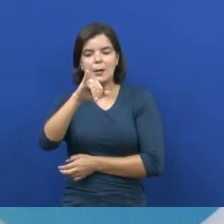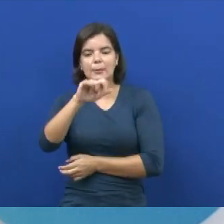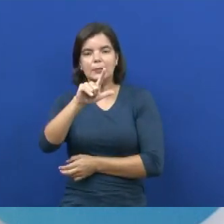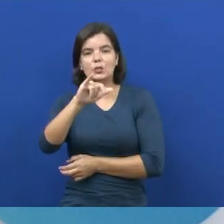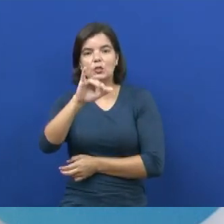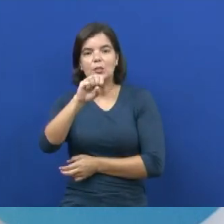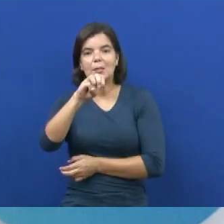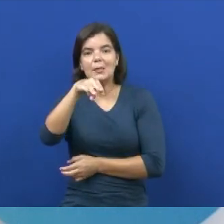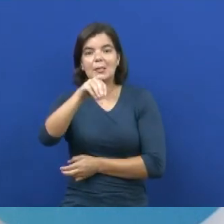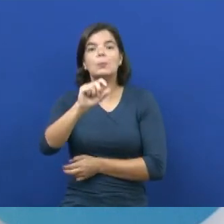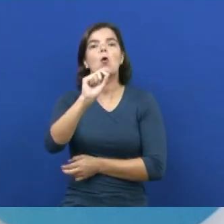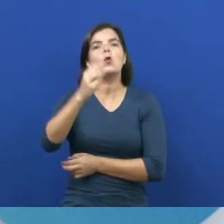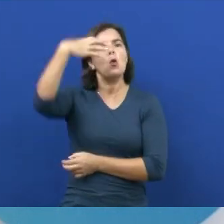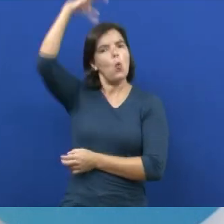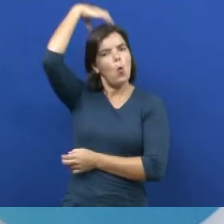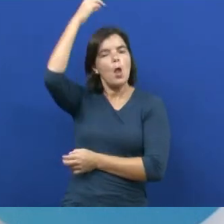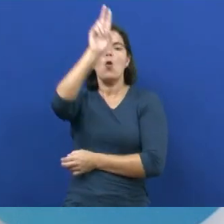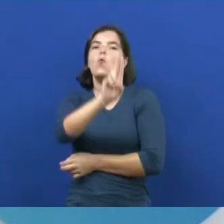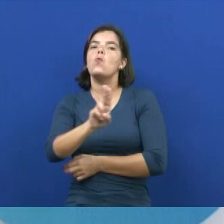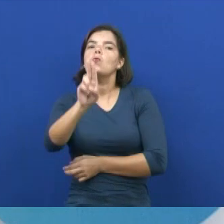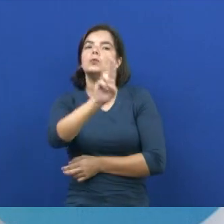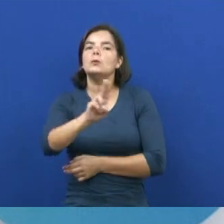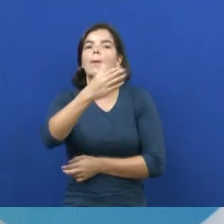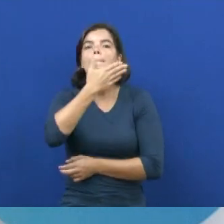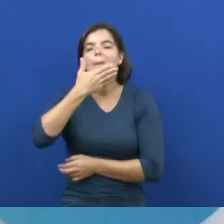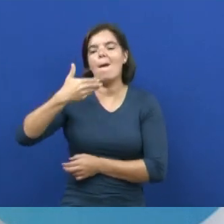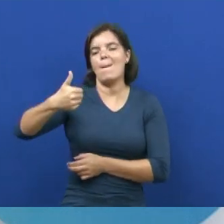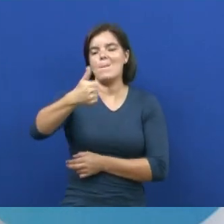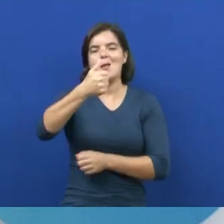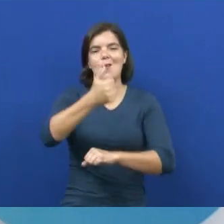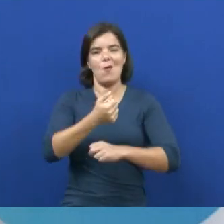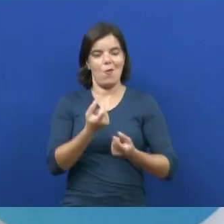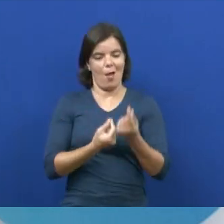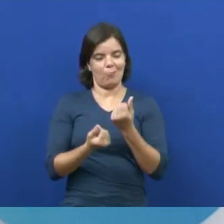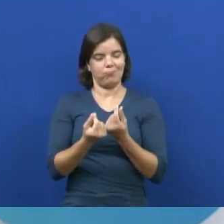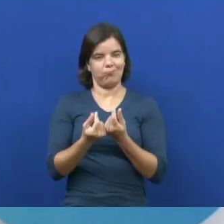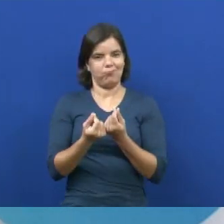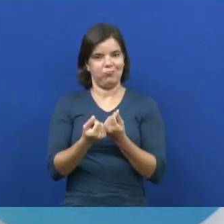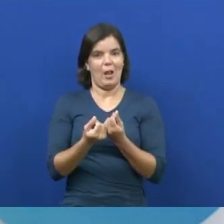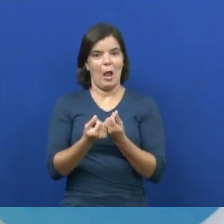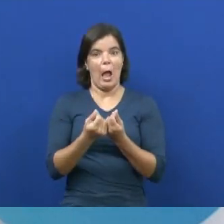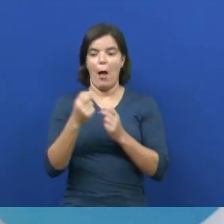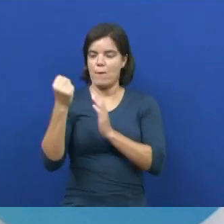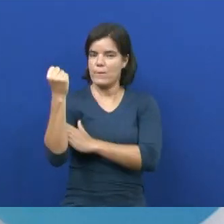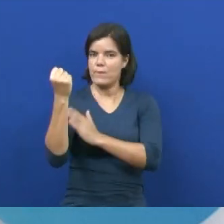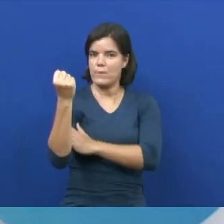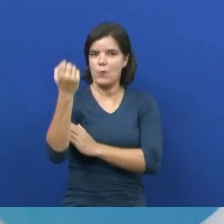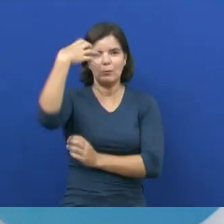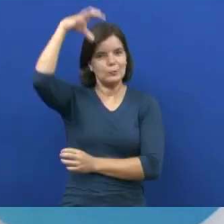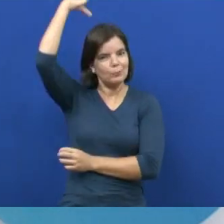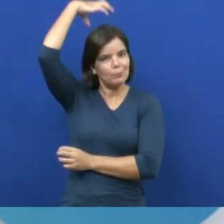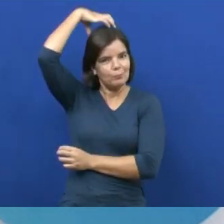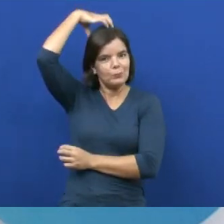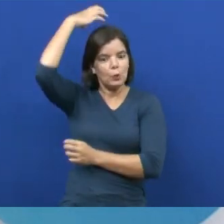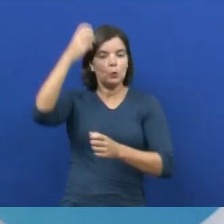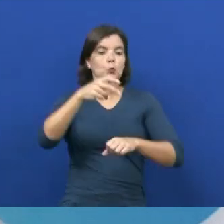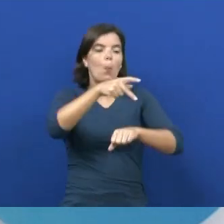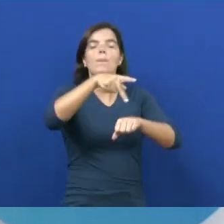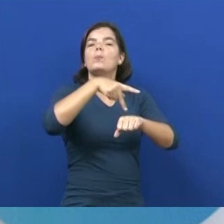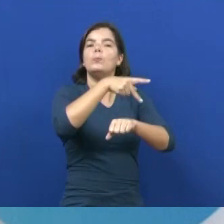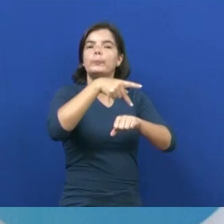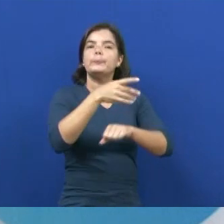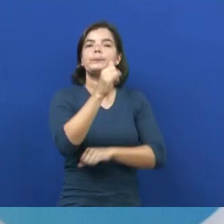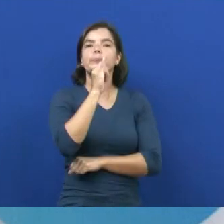rei utilizava para melhorar a sua economia, a potência da sua coroa, da sua nação.